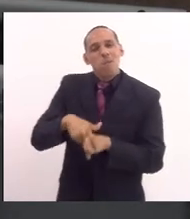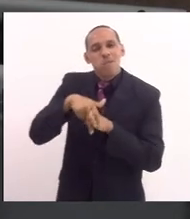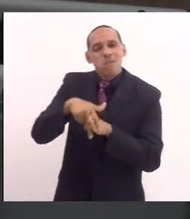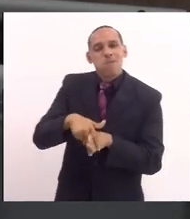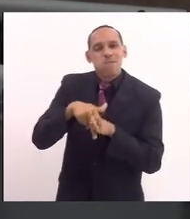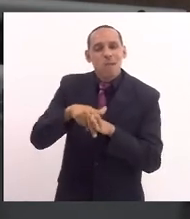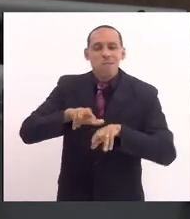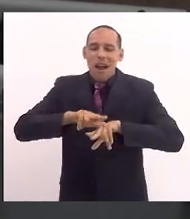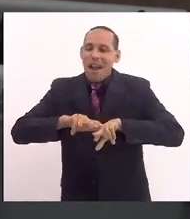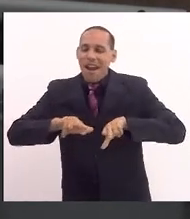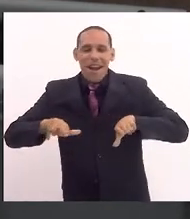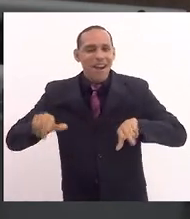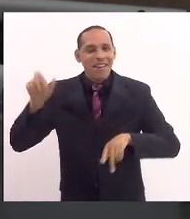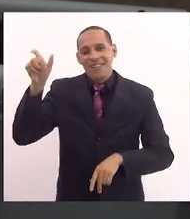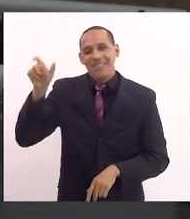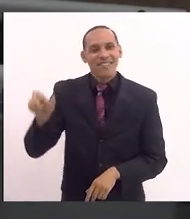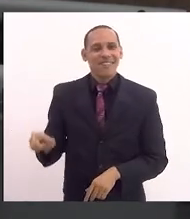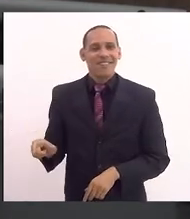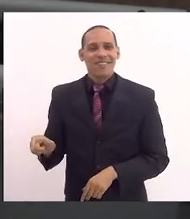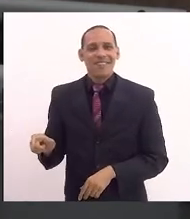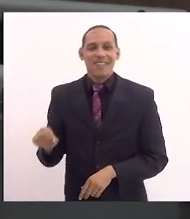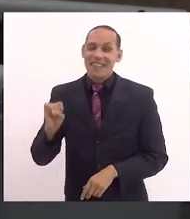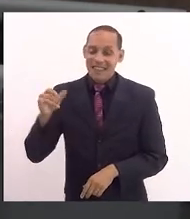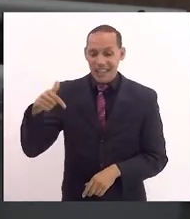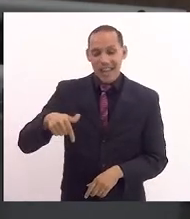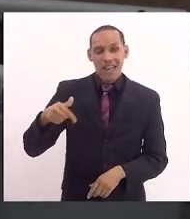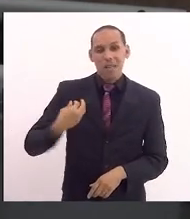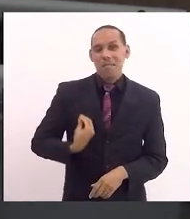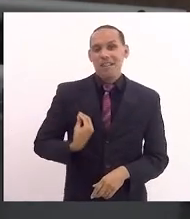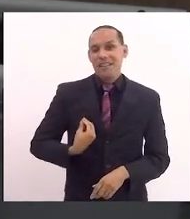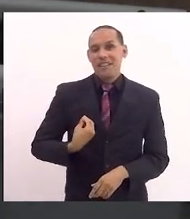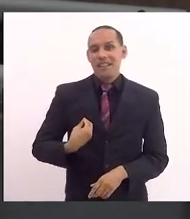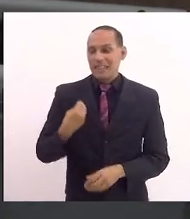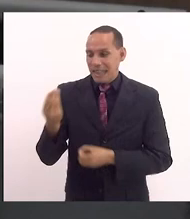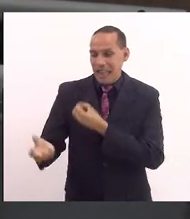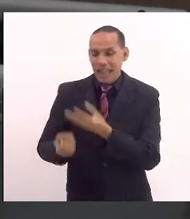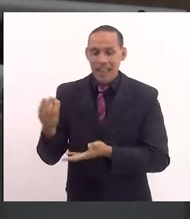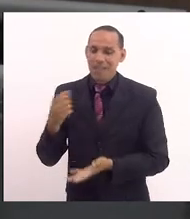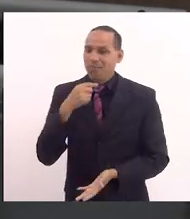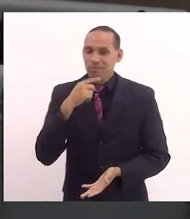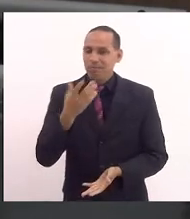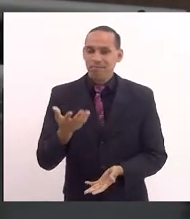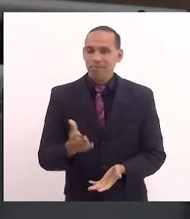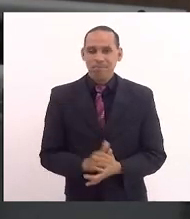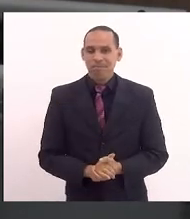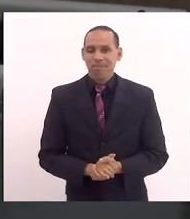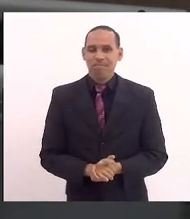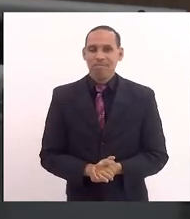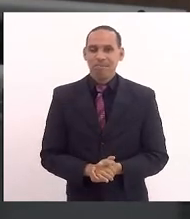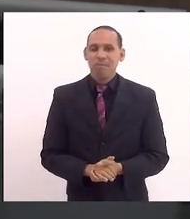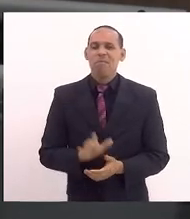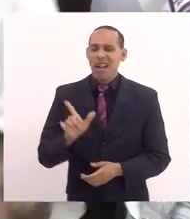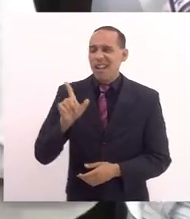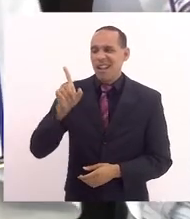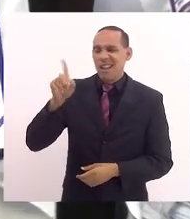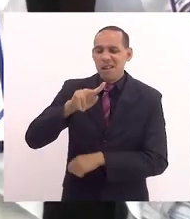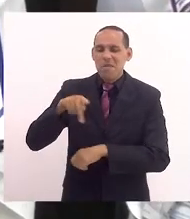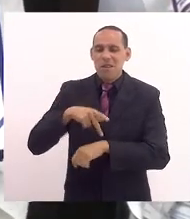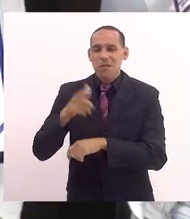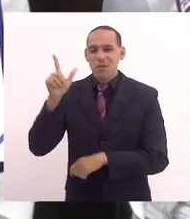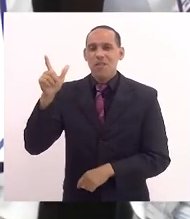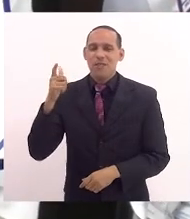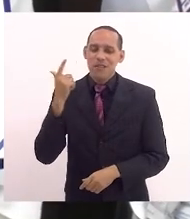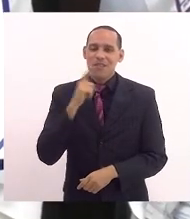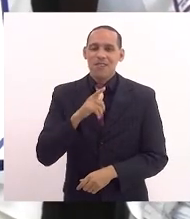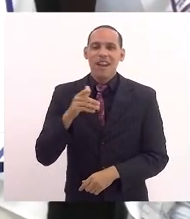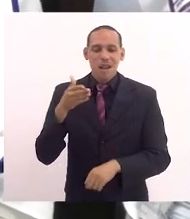tudo que você imaginar. Talvez, se ela estivesse aqui, eu não consegui proporcionar isso para ela, e lá está tendo acesso